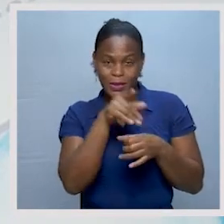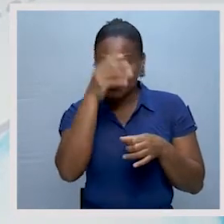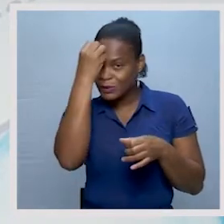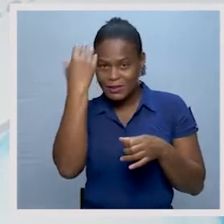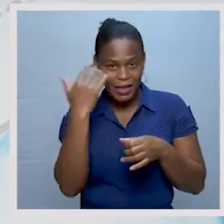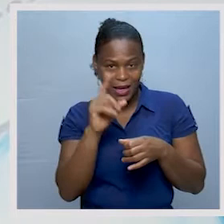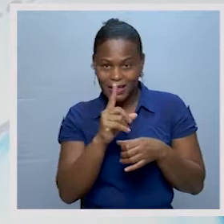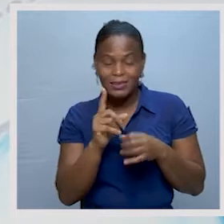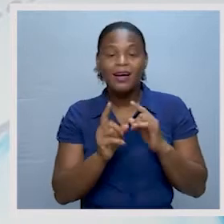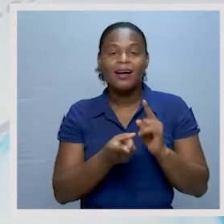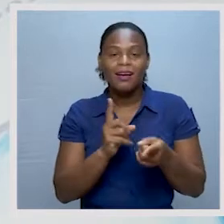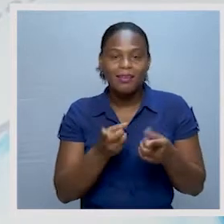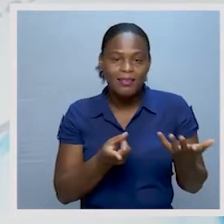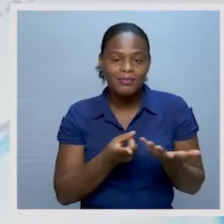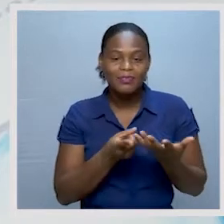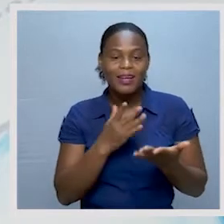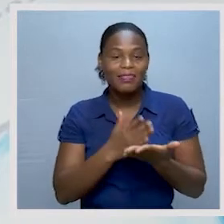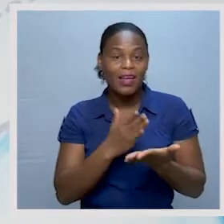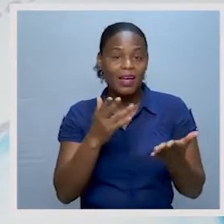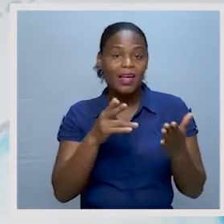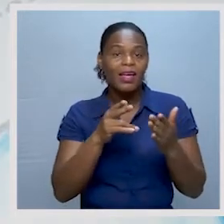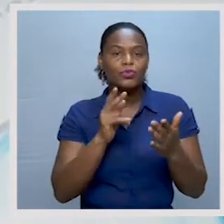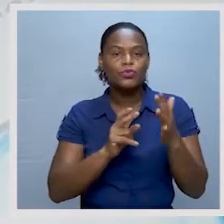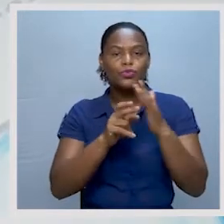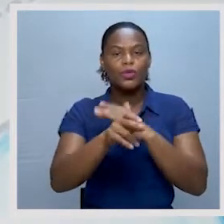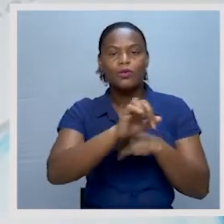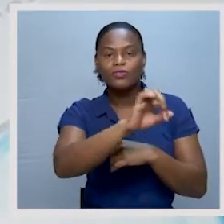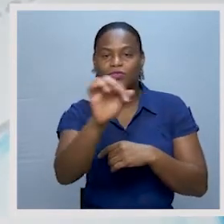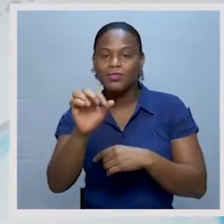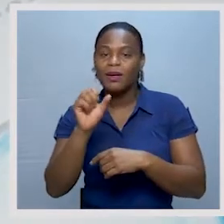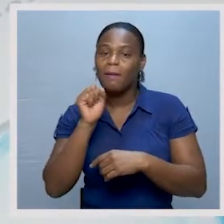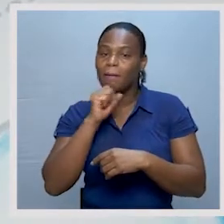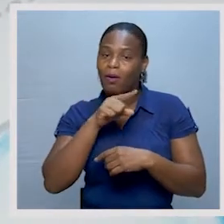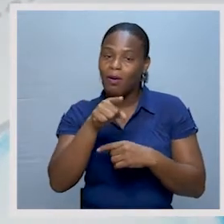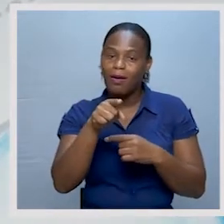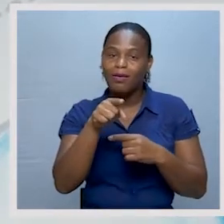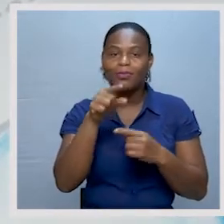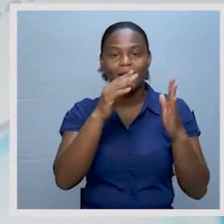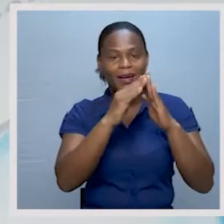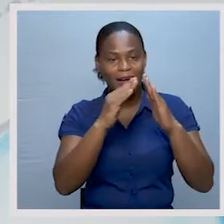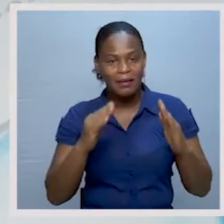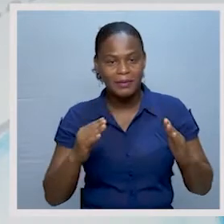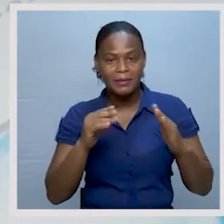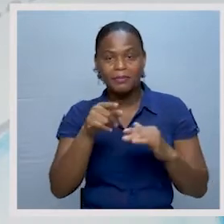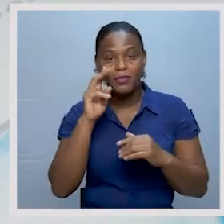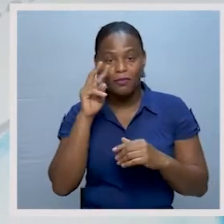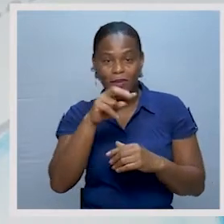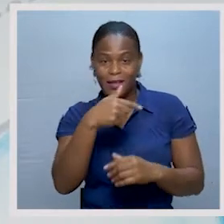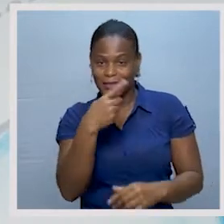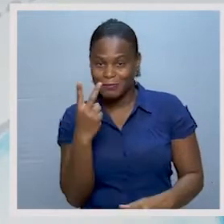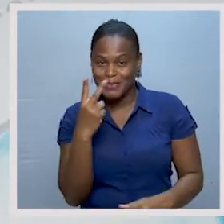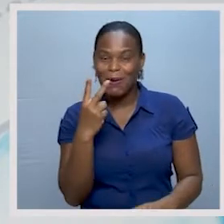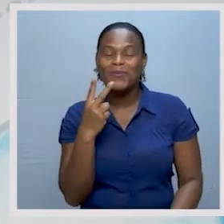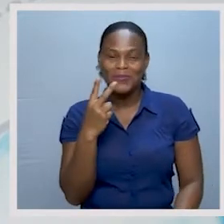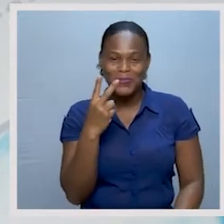Não esquecendo que até chegarem vocês pode ser ali, que vocês estão em casa, estão a ver